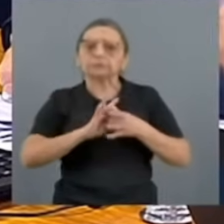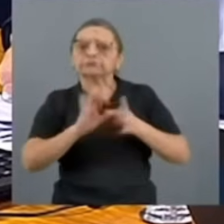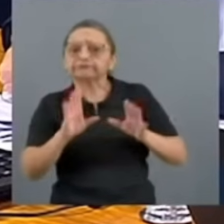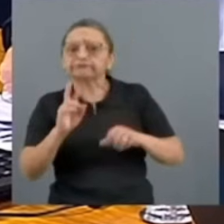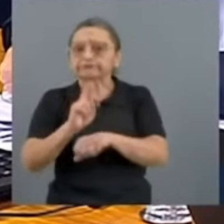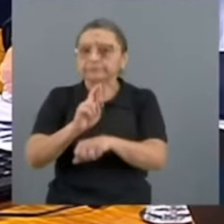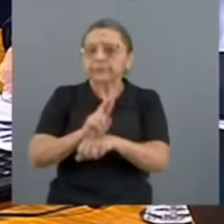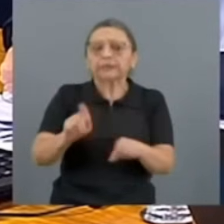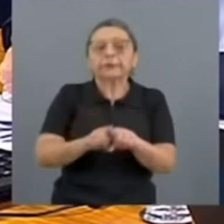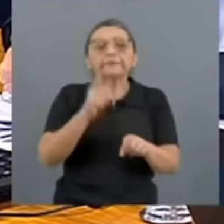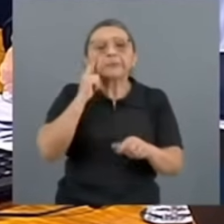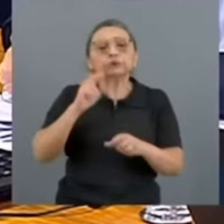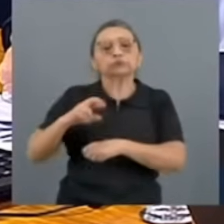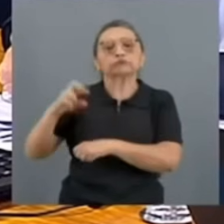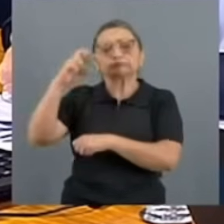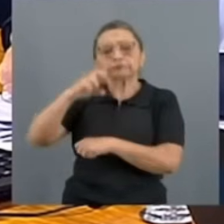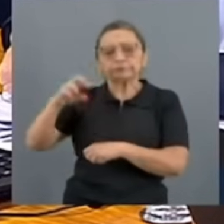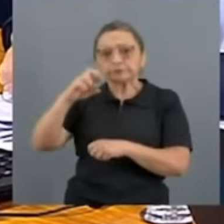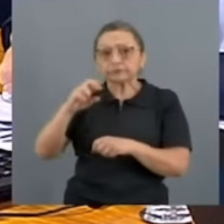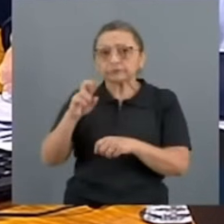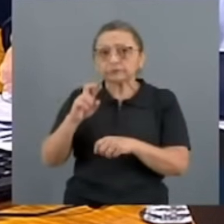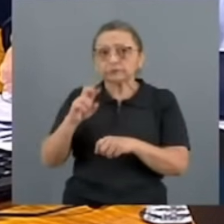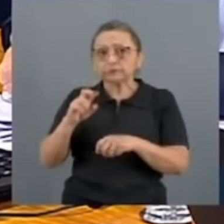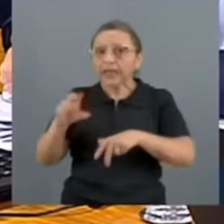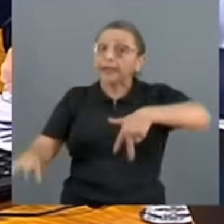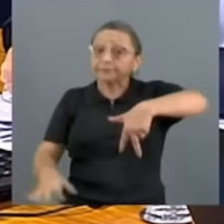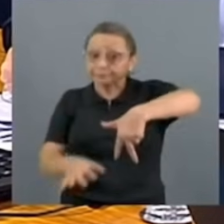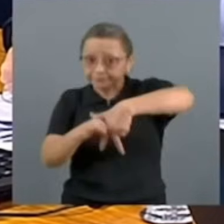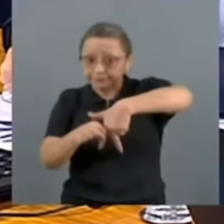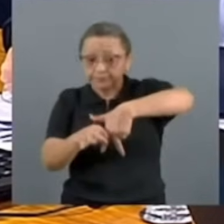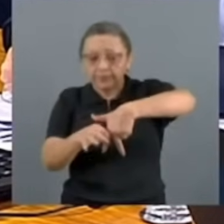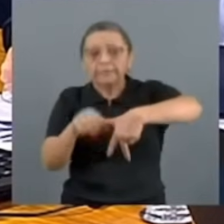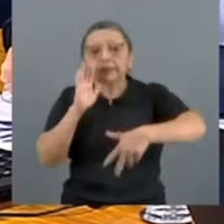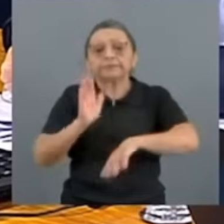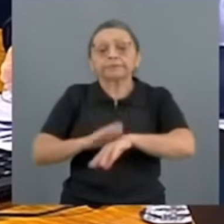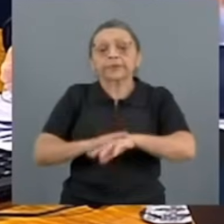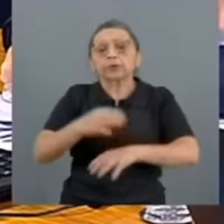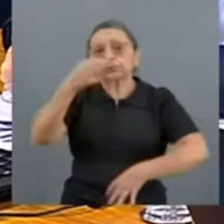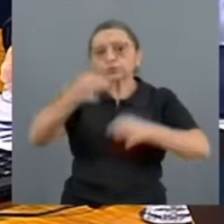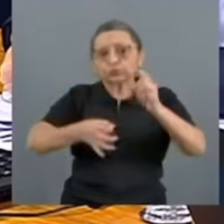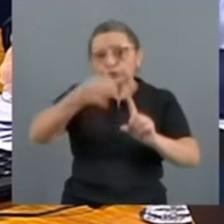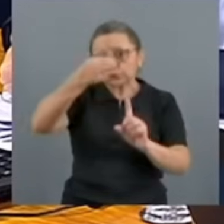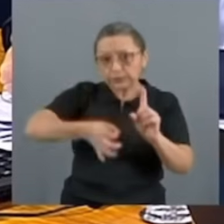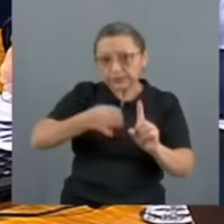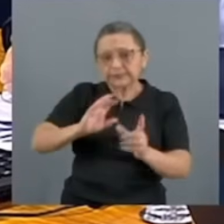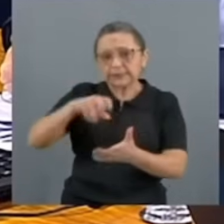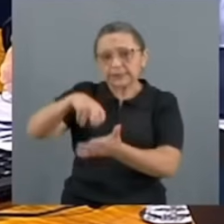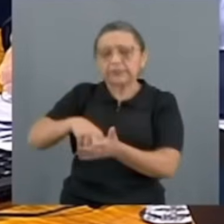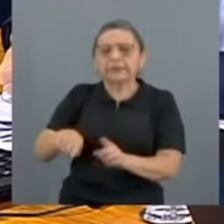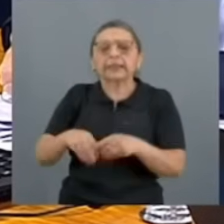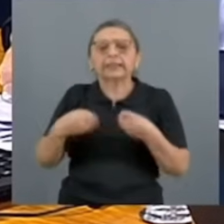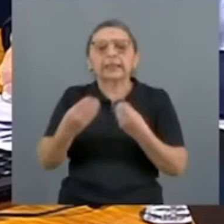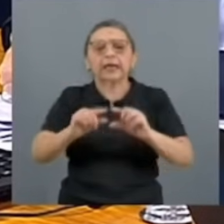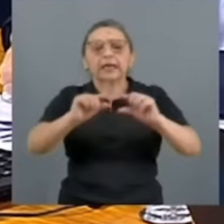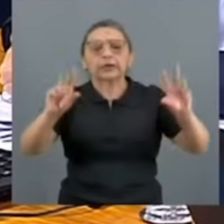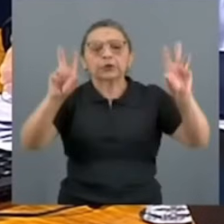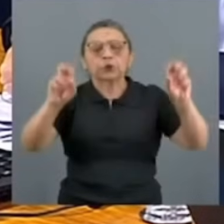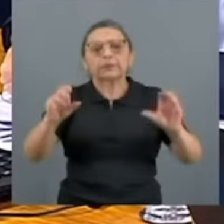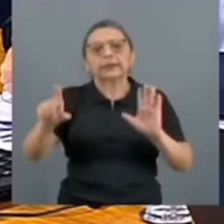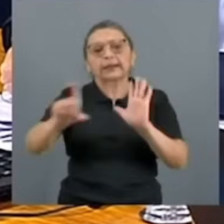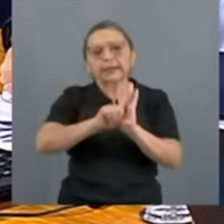também permite um monitoramento eletrônico a ser determinado pelo juiz da execução penal, e dá nome de Lei Sargento PM